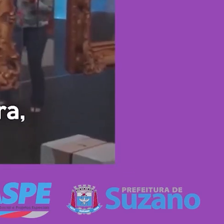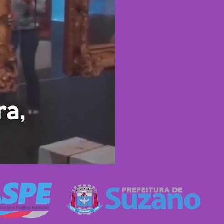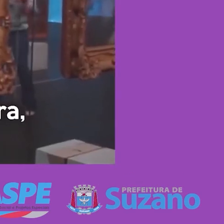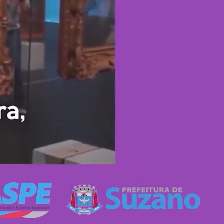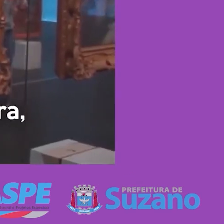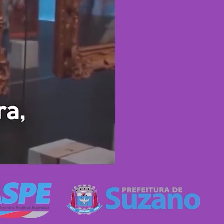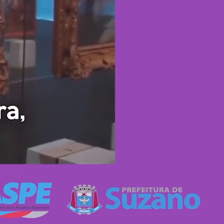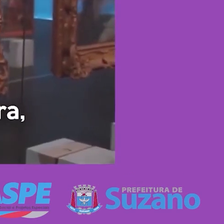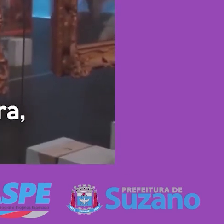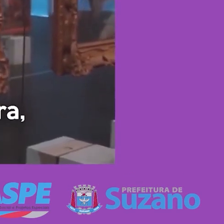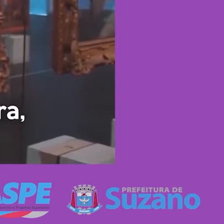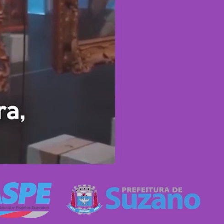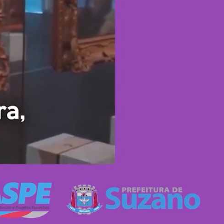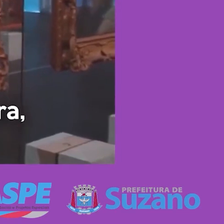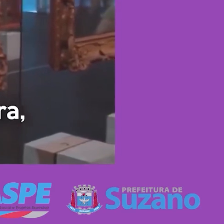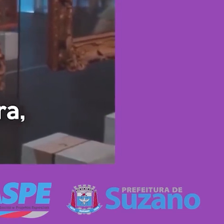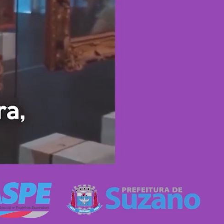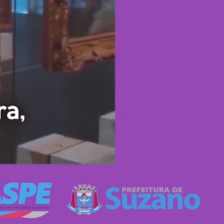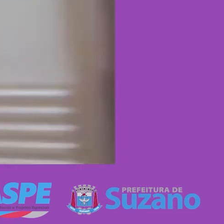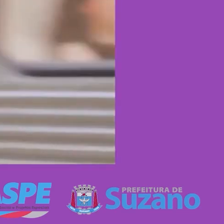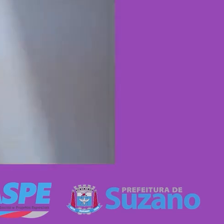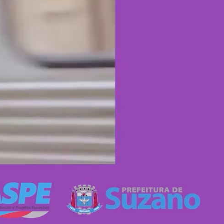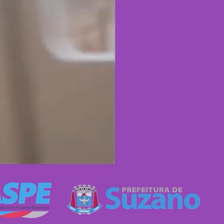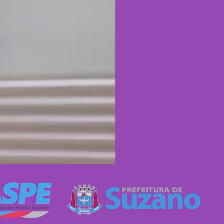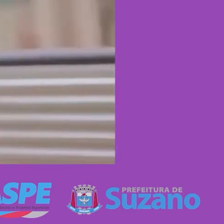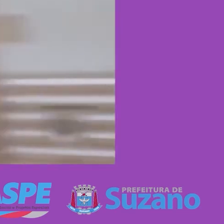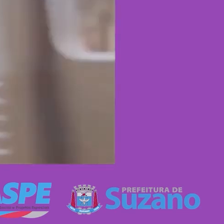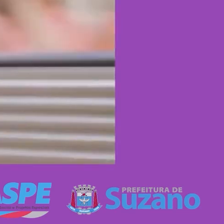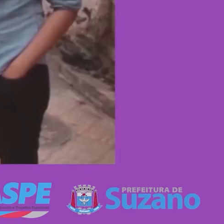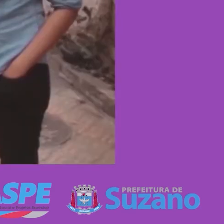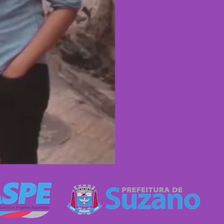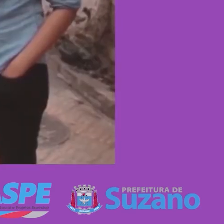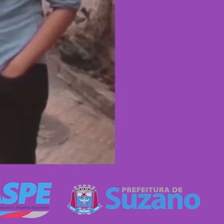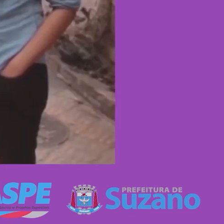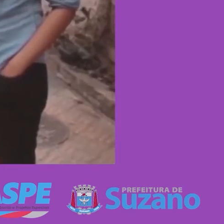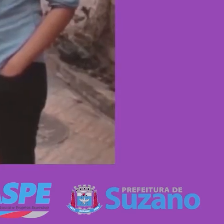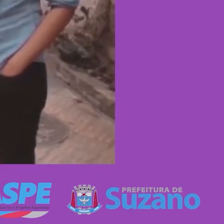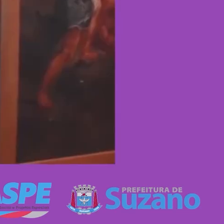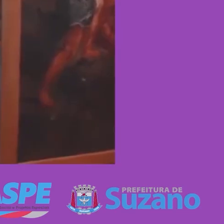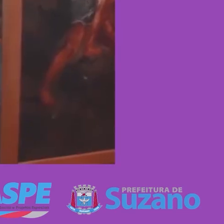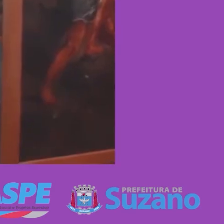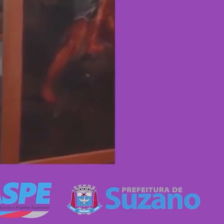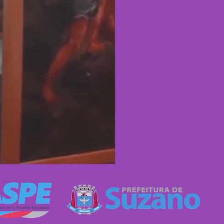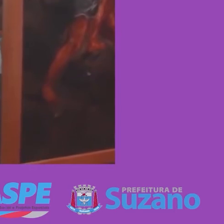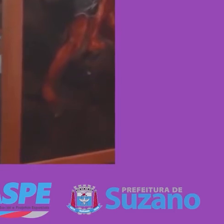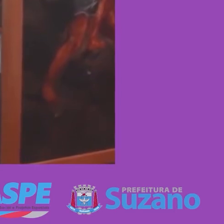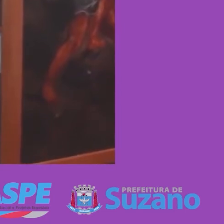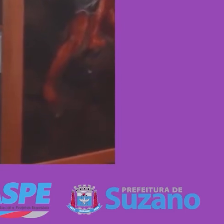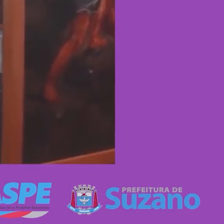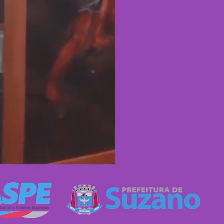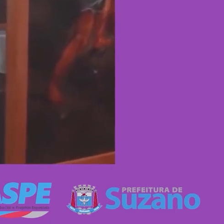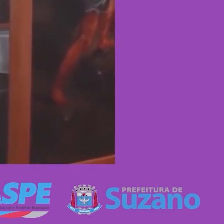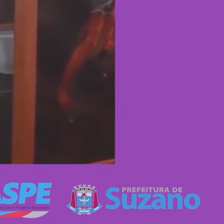Temos uma comunidade com cultura, nossos costumes e identidade. Somos surdos. Somos surdos. Não